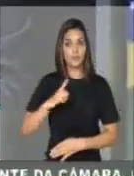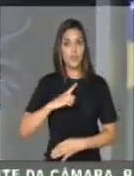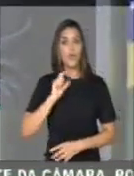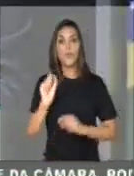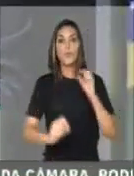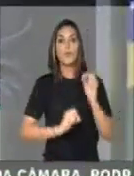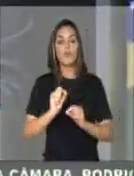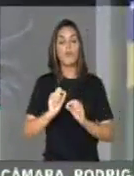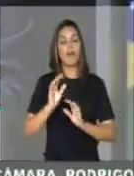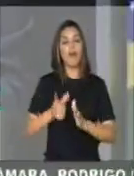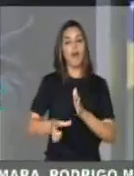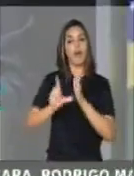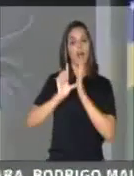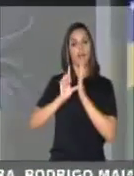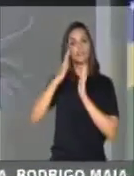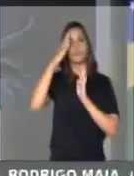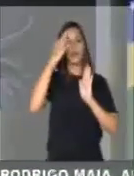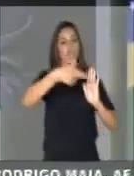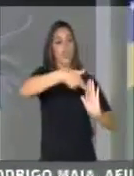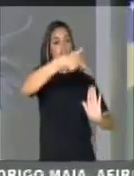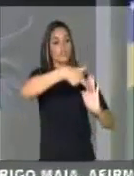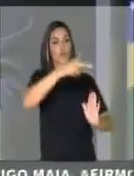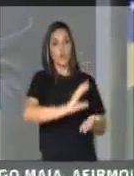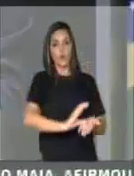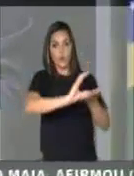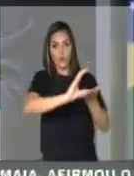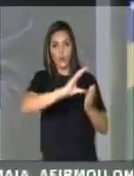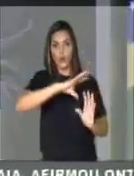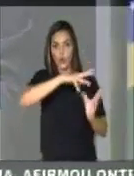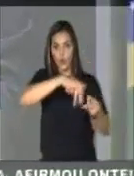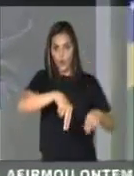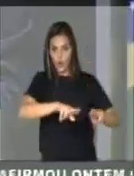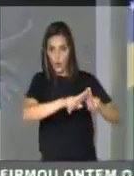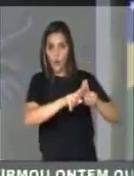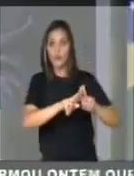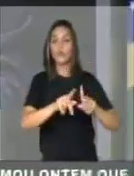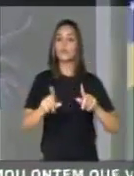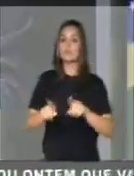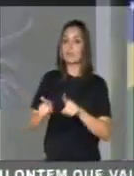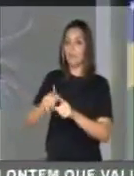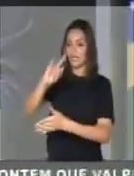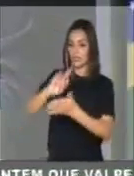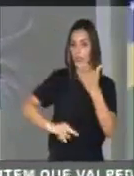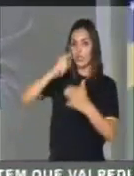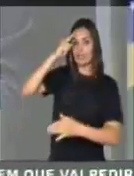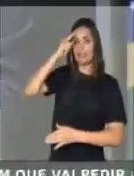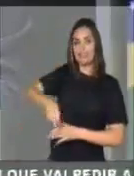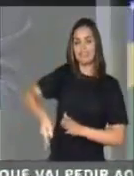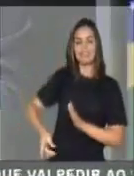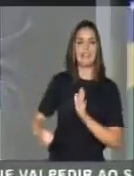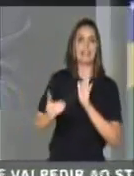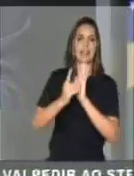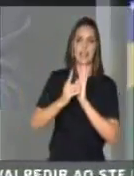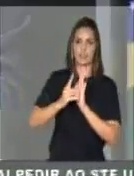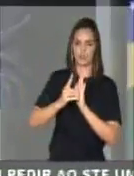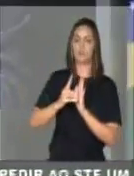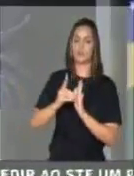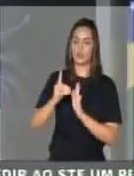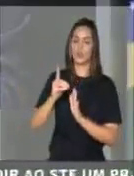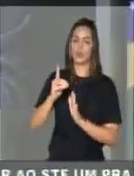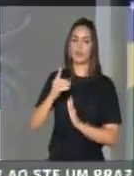de prévia internalização de cada resolução do Conselho da ONU via decreto presidencial e de